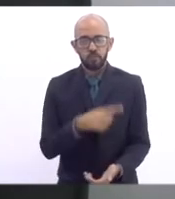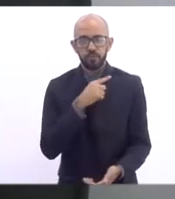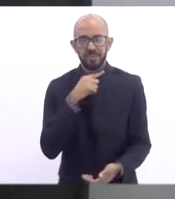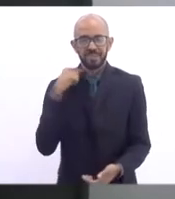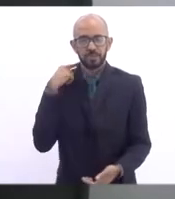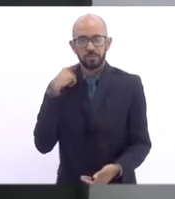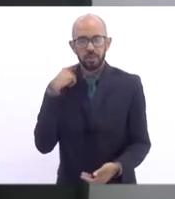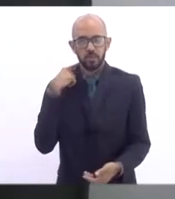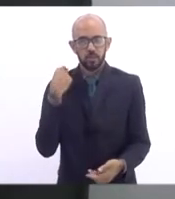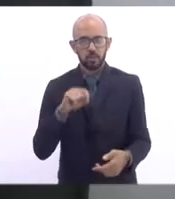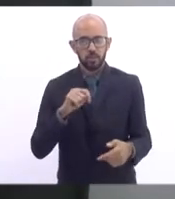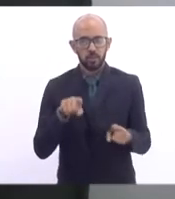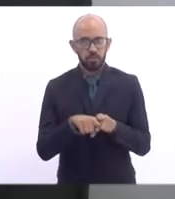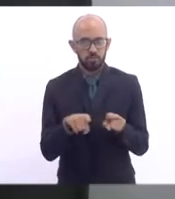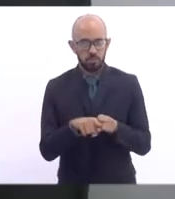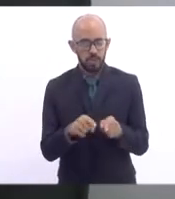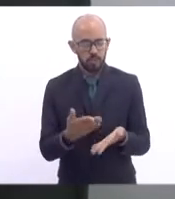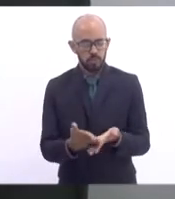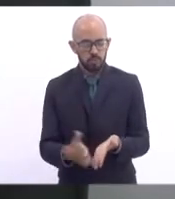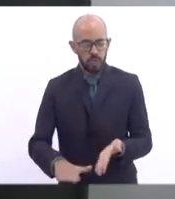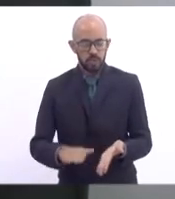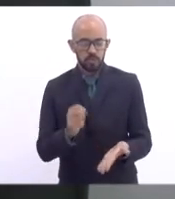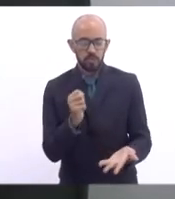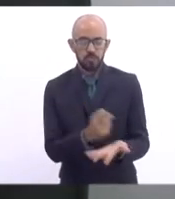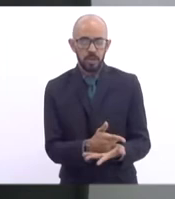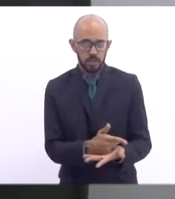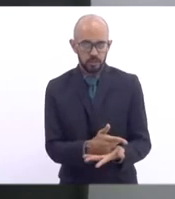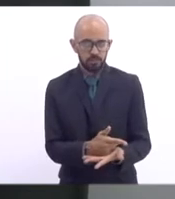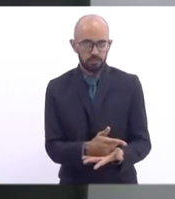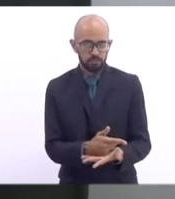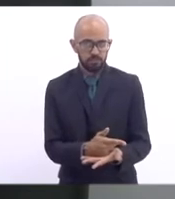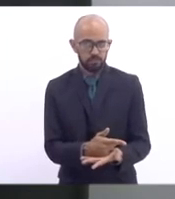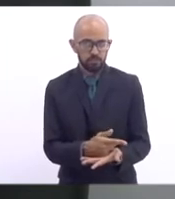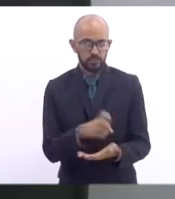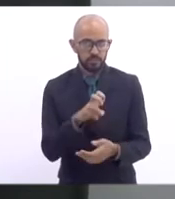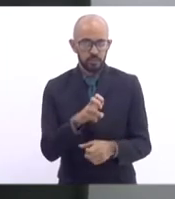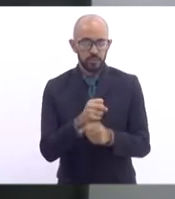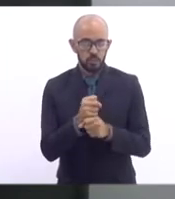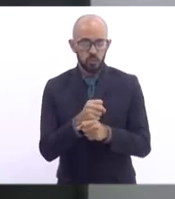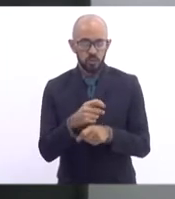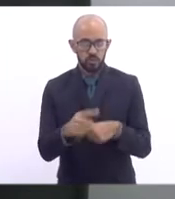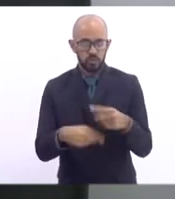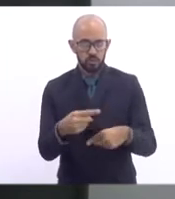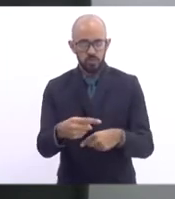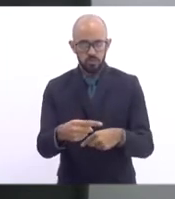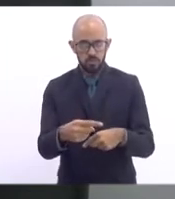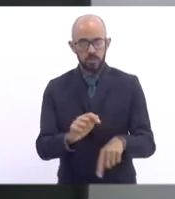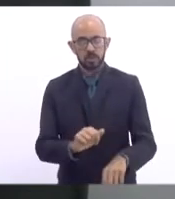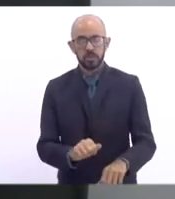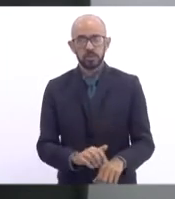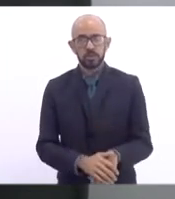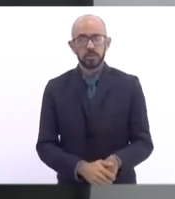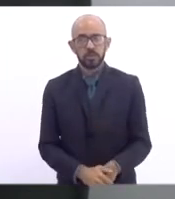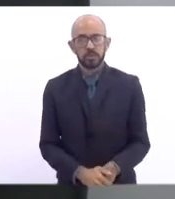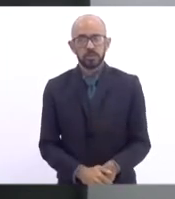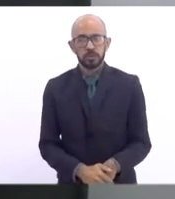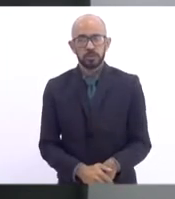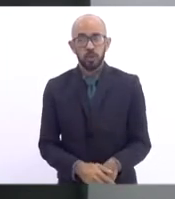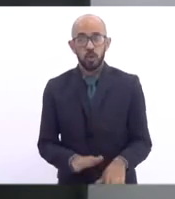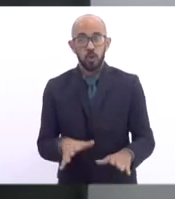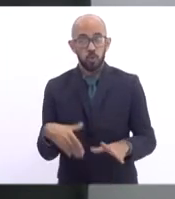o resto a pagar para escreve né a prescrição depois de cinco anos o restos a pagar isso